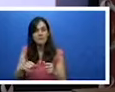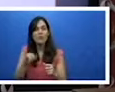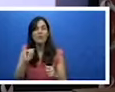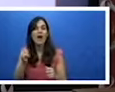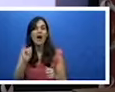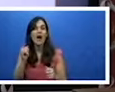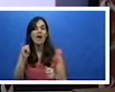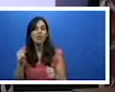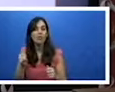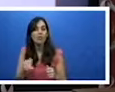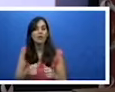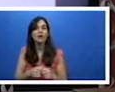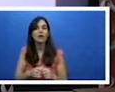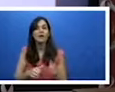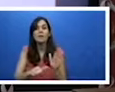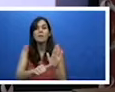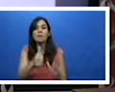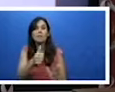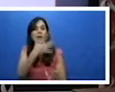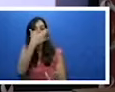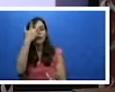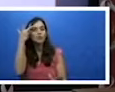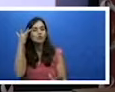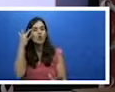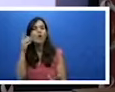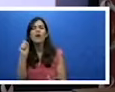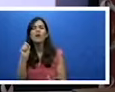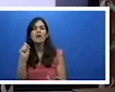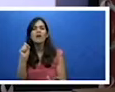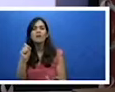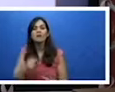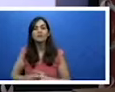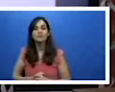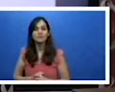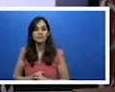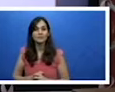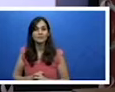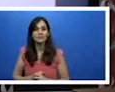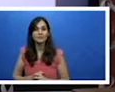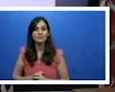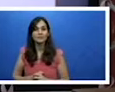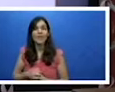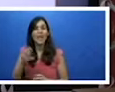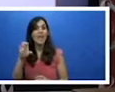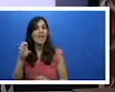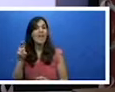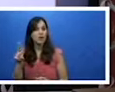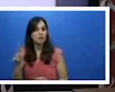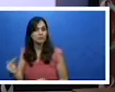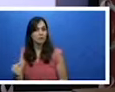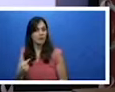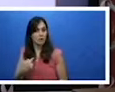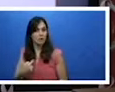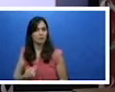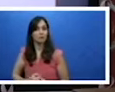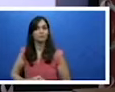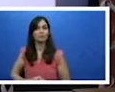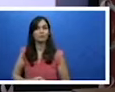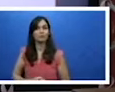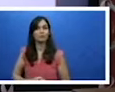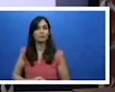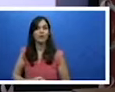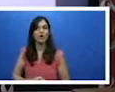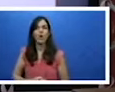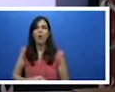trecho acima em primeira pessoa. Quem é a primeira pessoa? Que é o foco narrativo? Eu, né? O